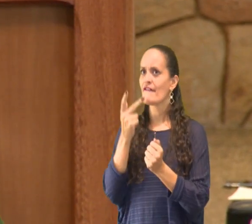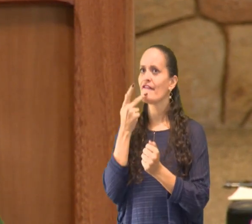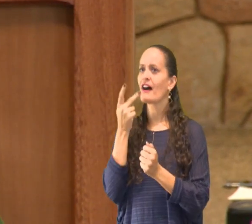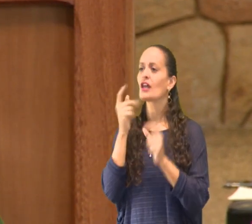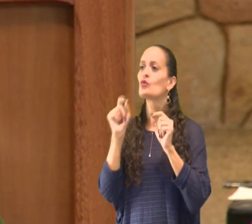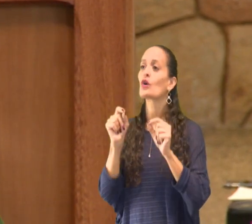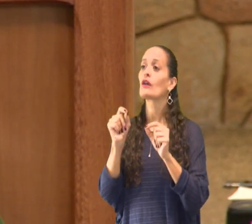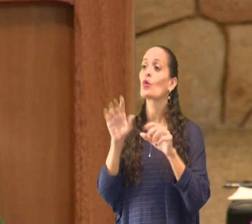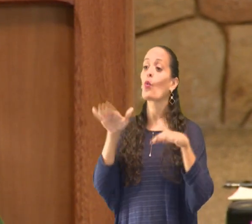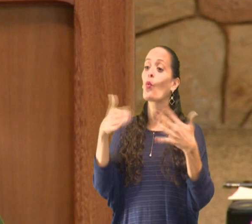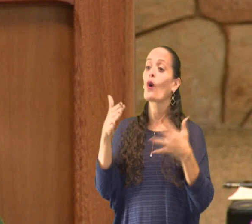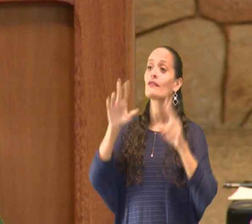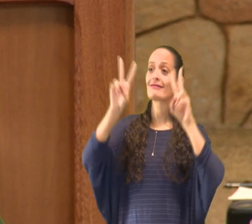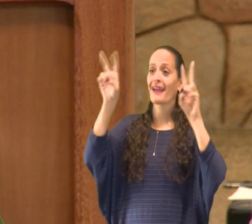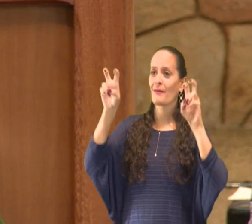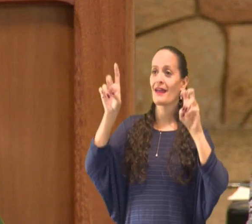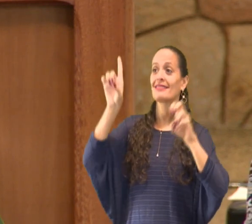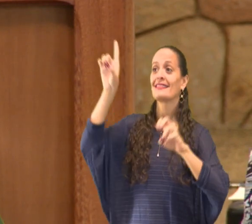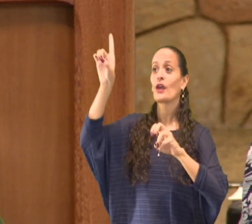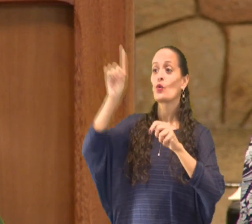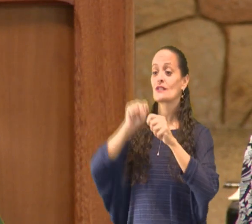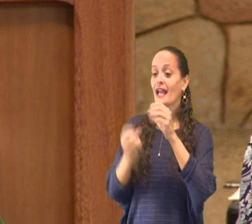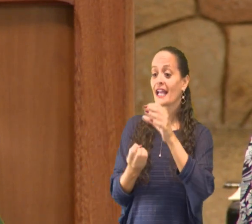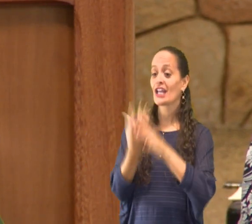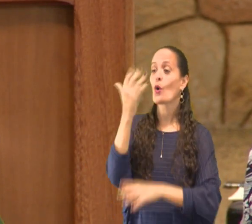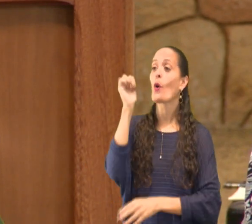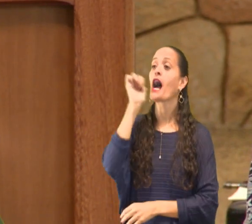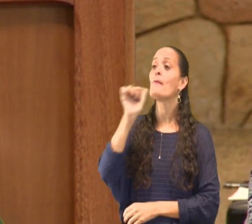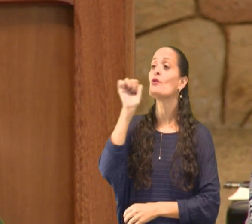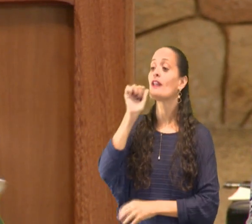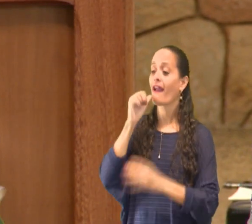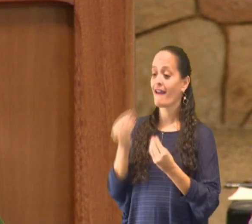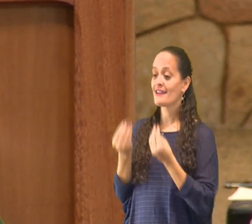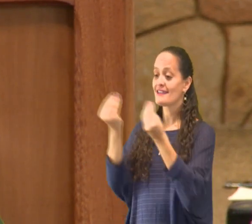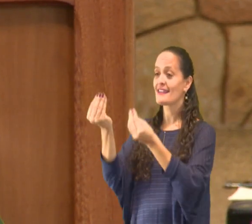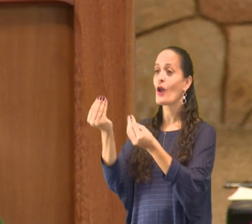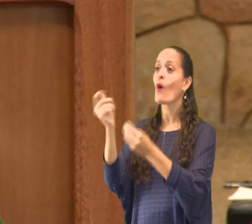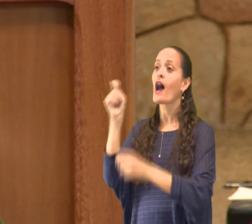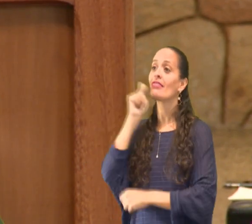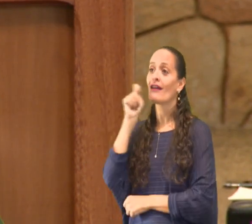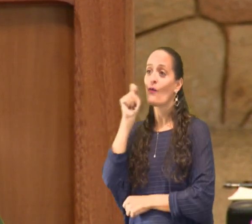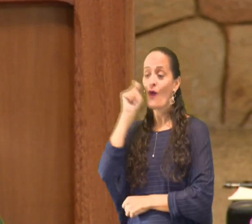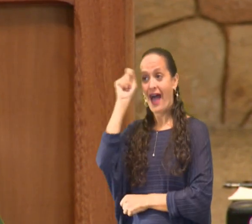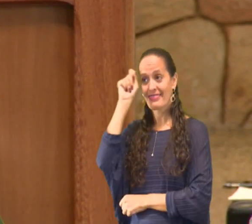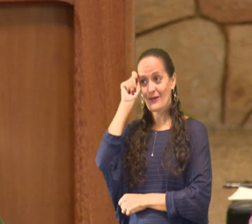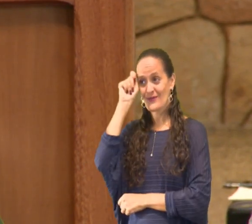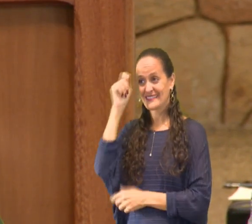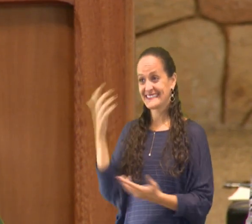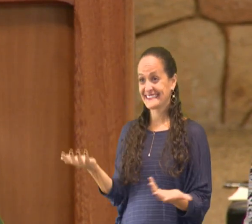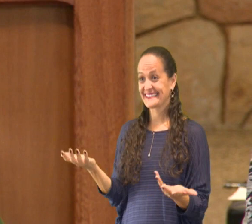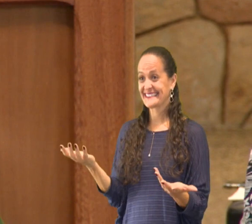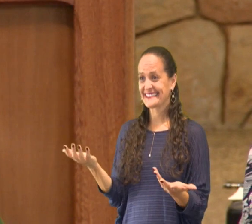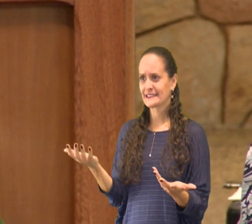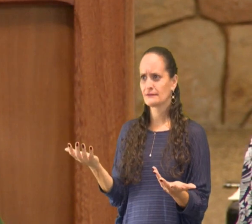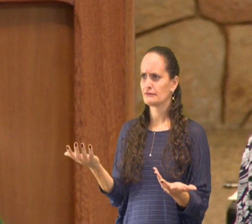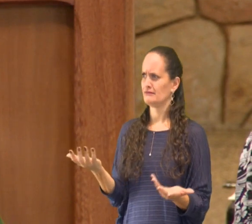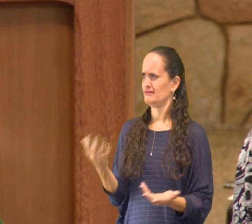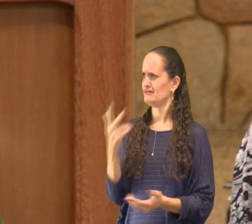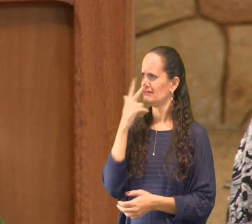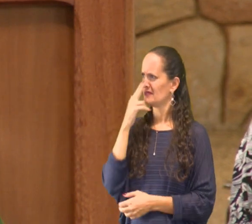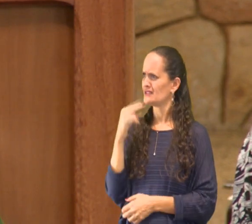criou a mulher e entregou a Adão. O que você estudou que leva 2 semanas para pensar esse